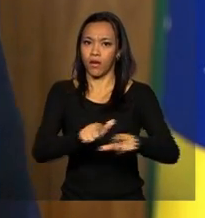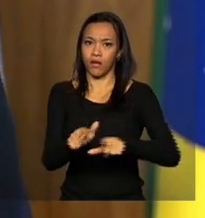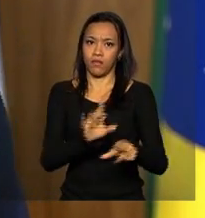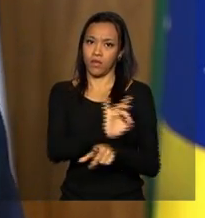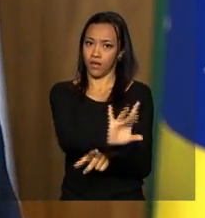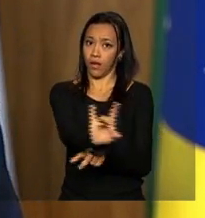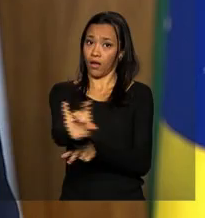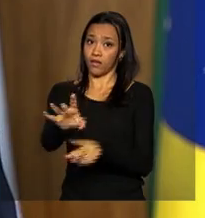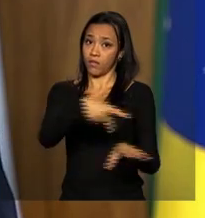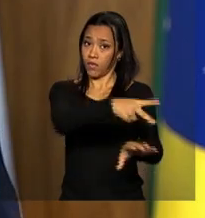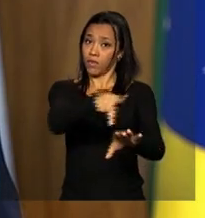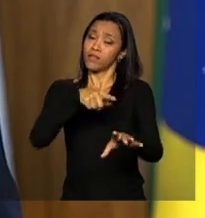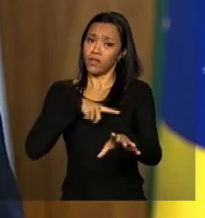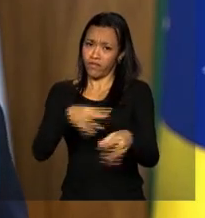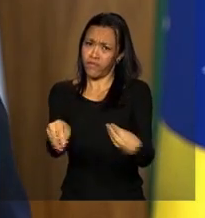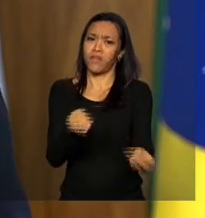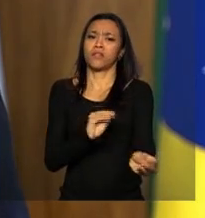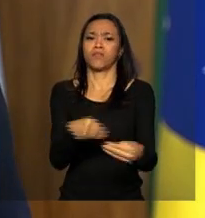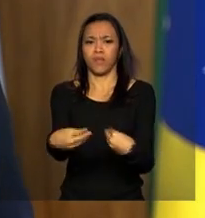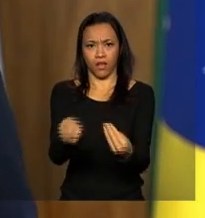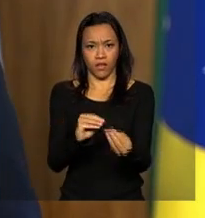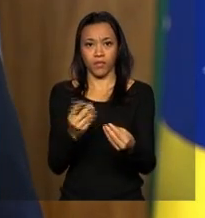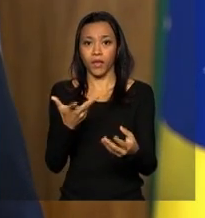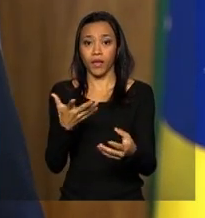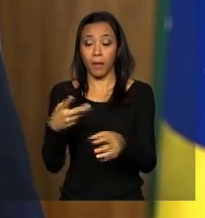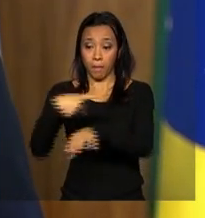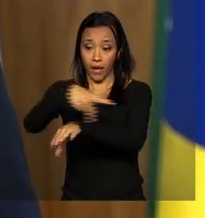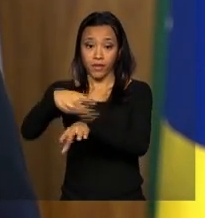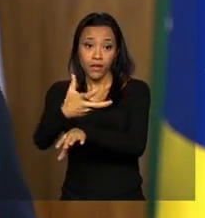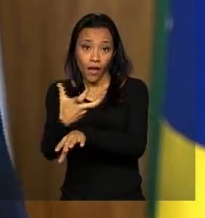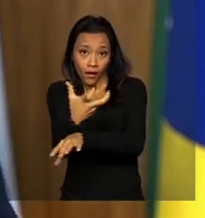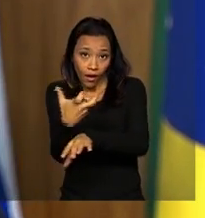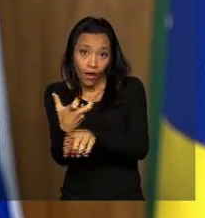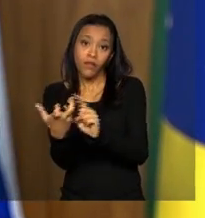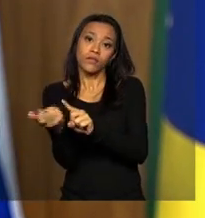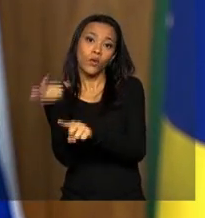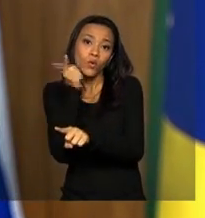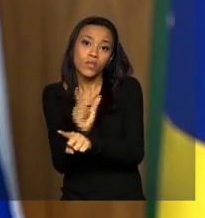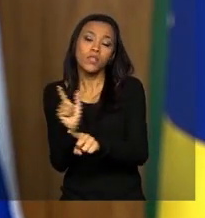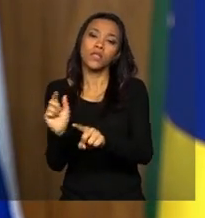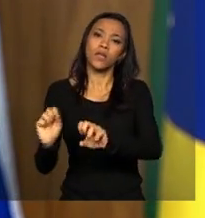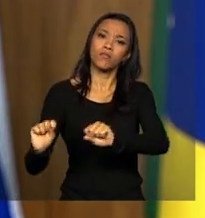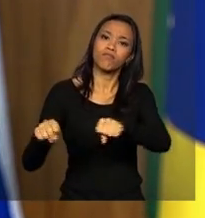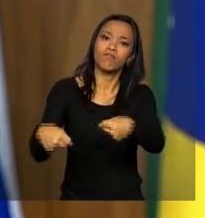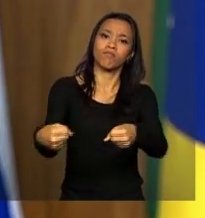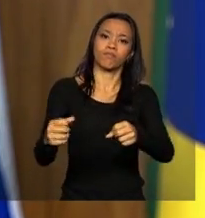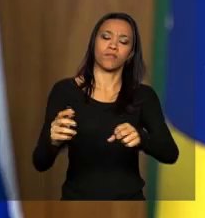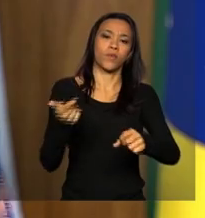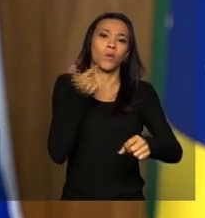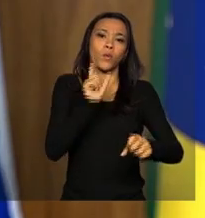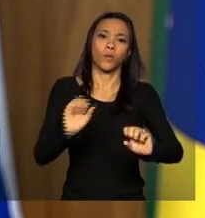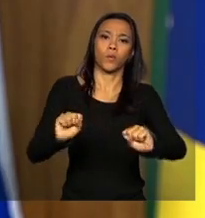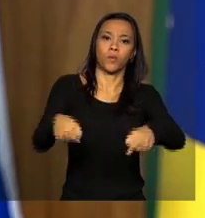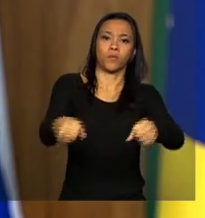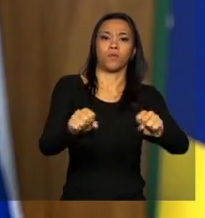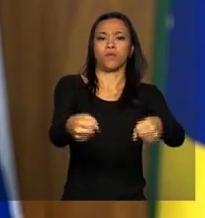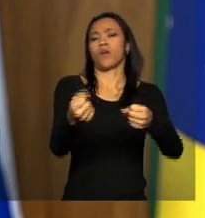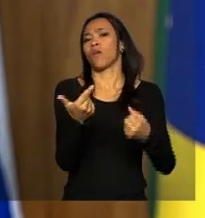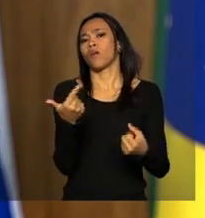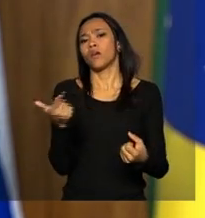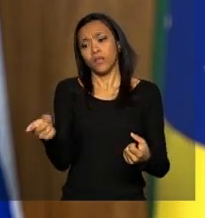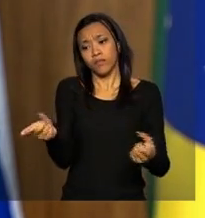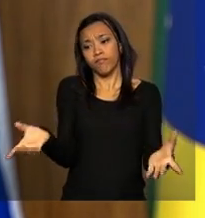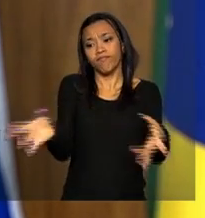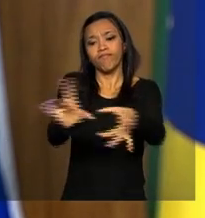países algumas flexibilidades para que aqueles que o desejam possam avançar em alianças com outros